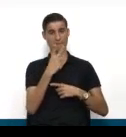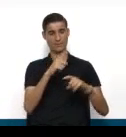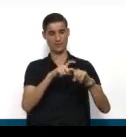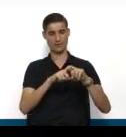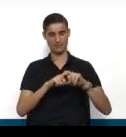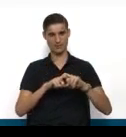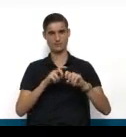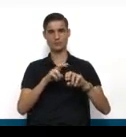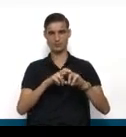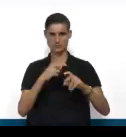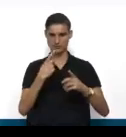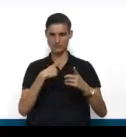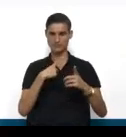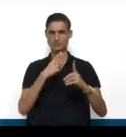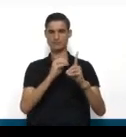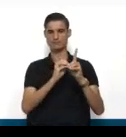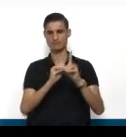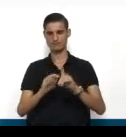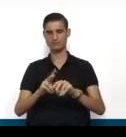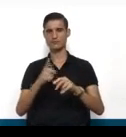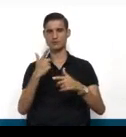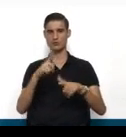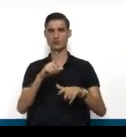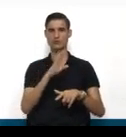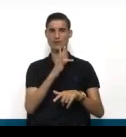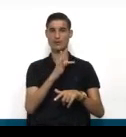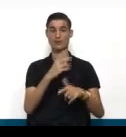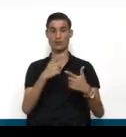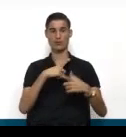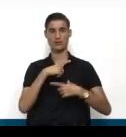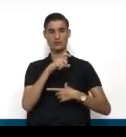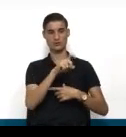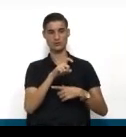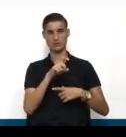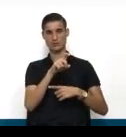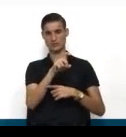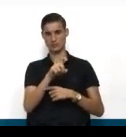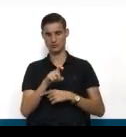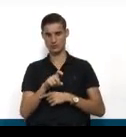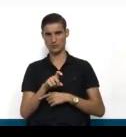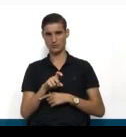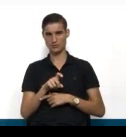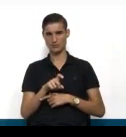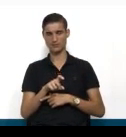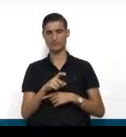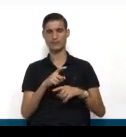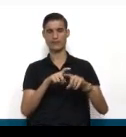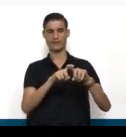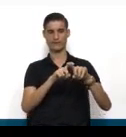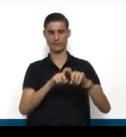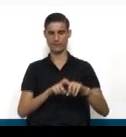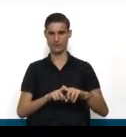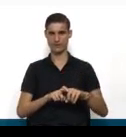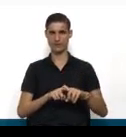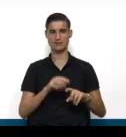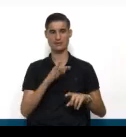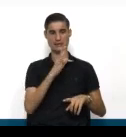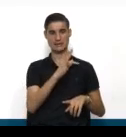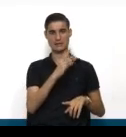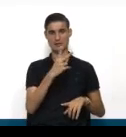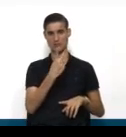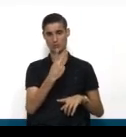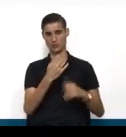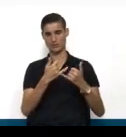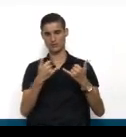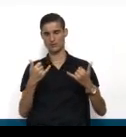derivar novamente em função de t, onde eu vou ter x de x vezes t duas linhas